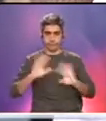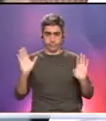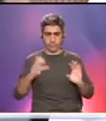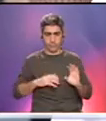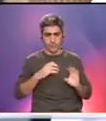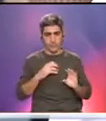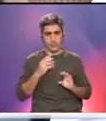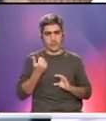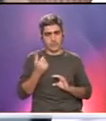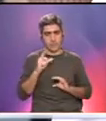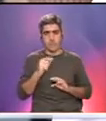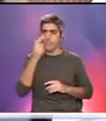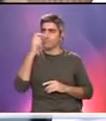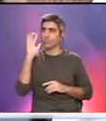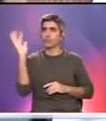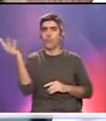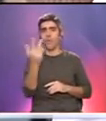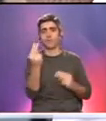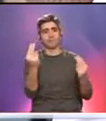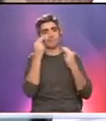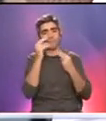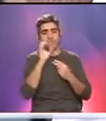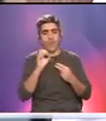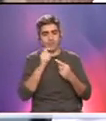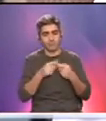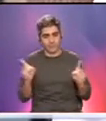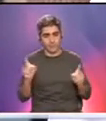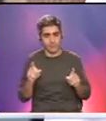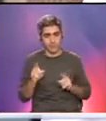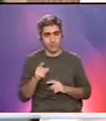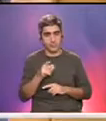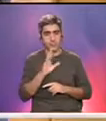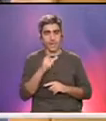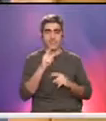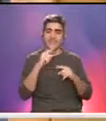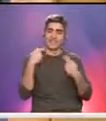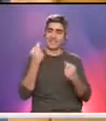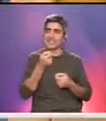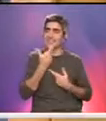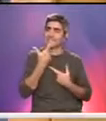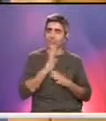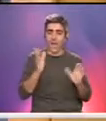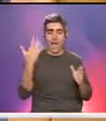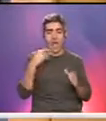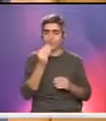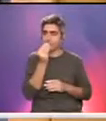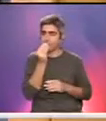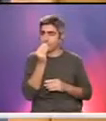principalmente a reação das pessoas. O que é que as pessoas dizem? Já se tinha desabituado de sorrir, porque agora você já pode sorrir, não? Ah, que